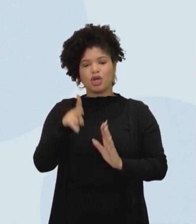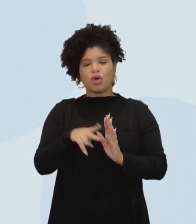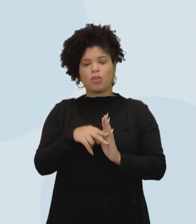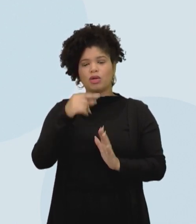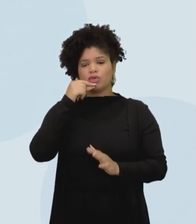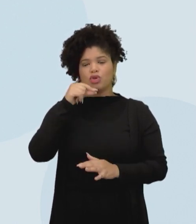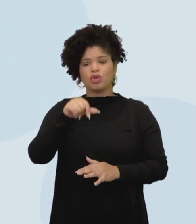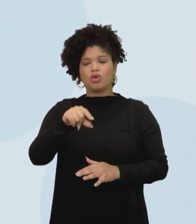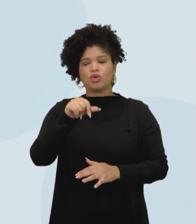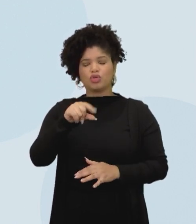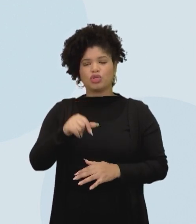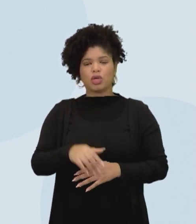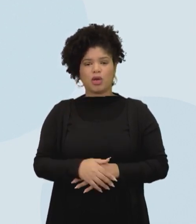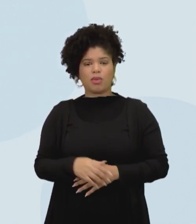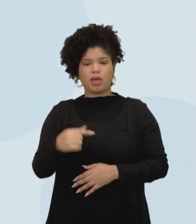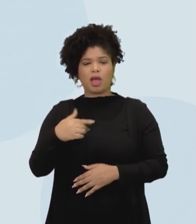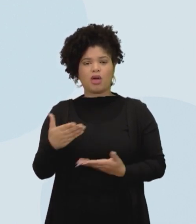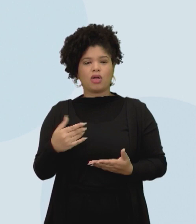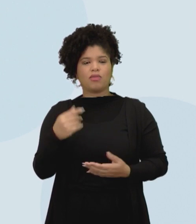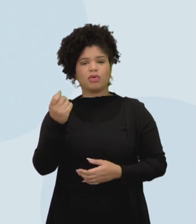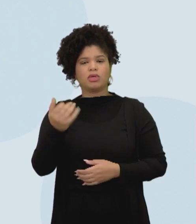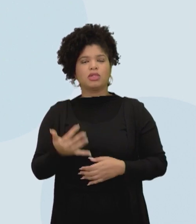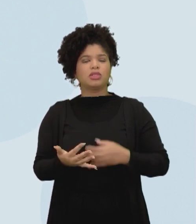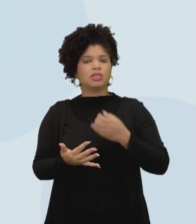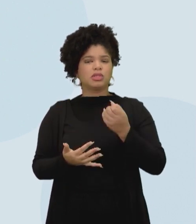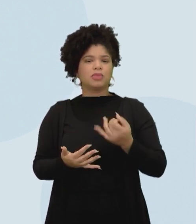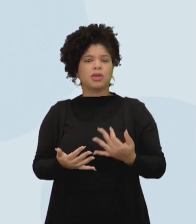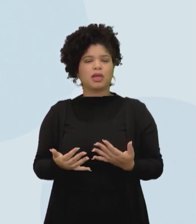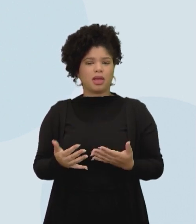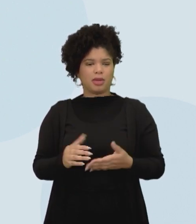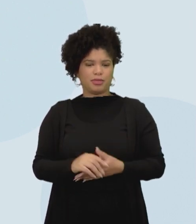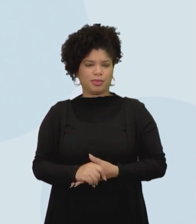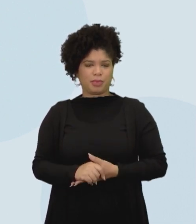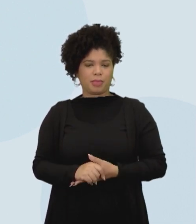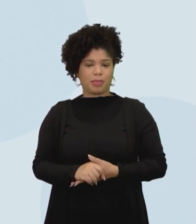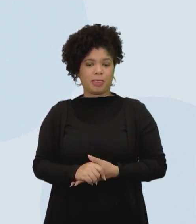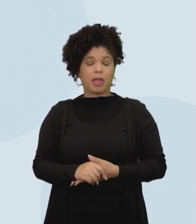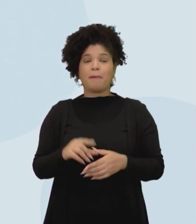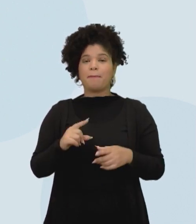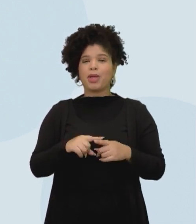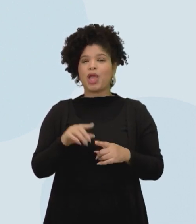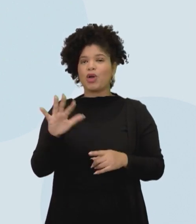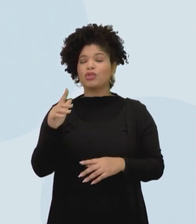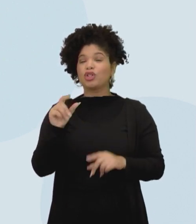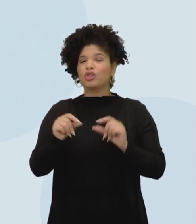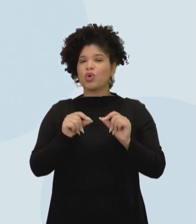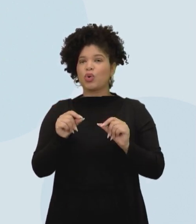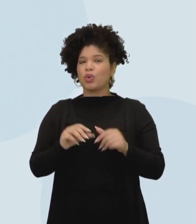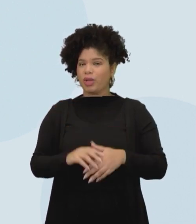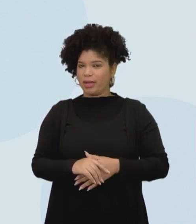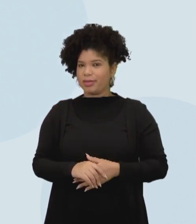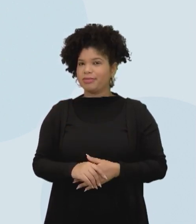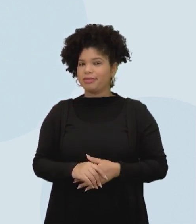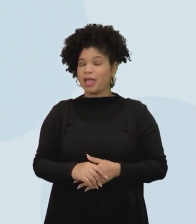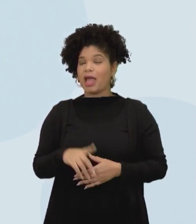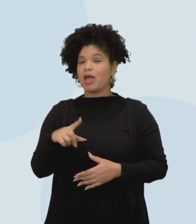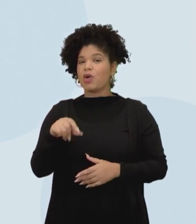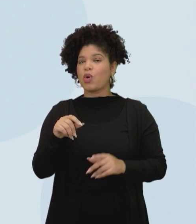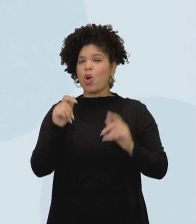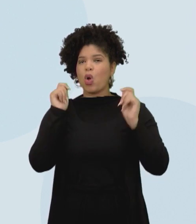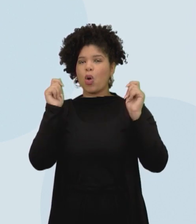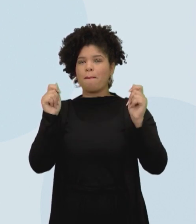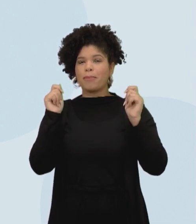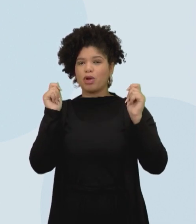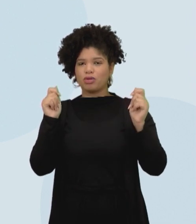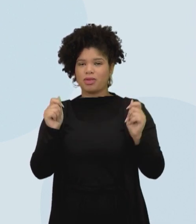aqui explanando um pouco dessa participação. A Marcha do Sal, o que que acontece, gente? Ele foi um protesto contra